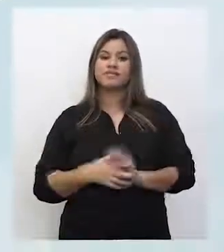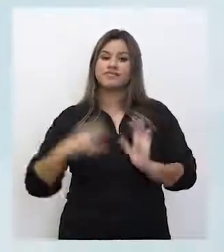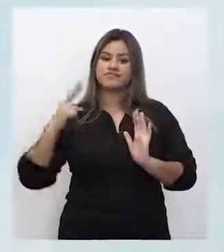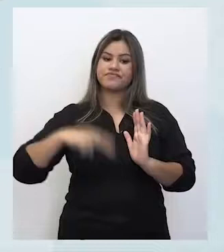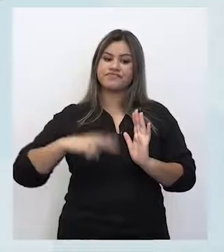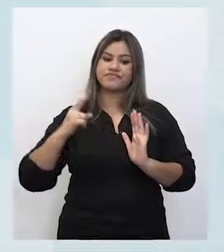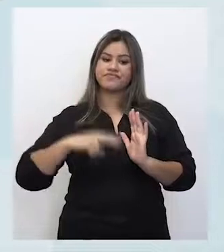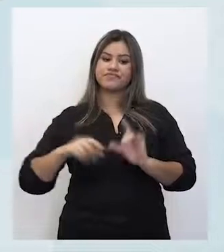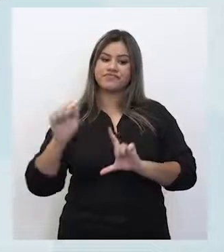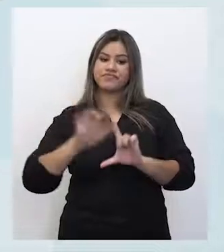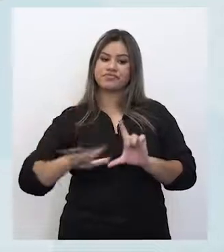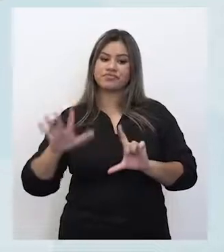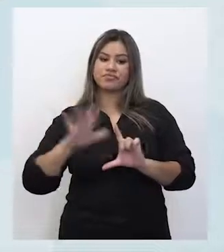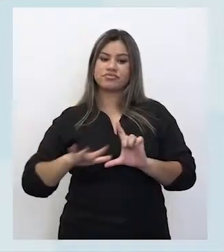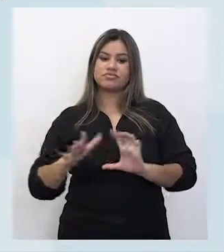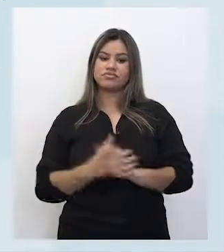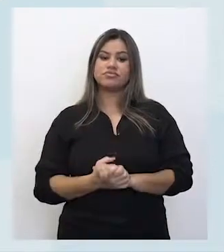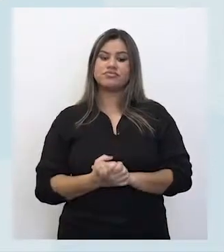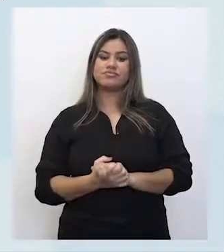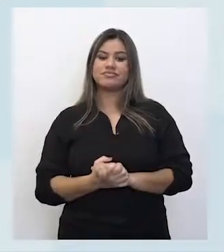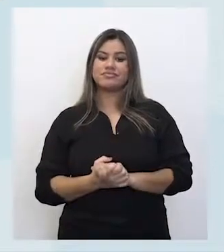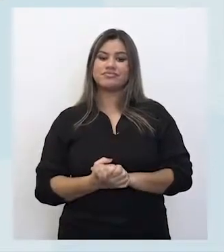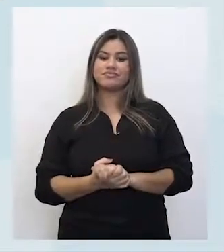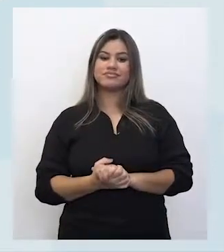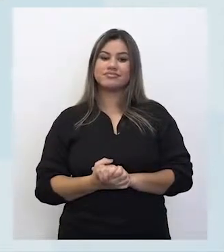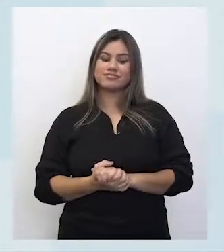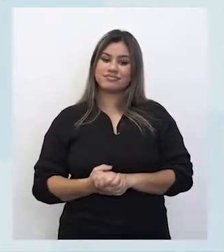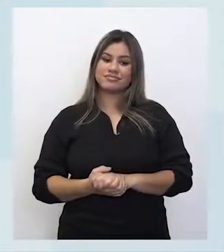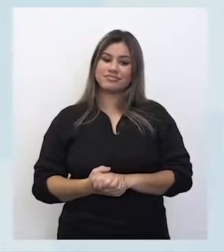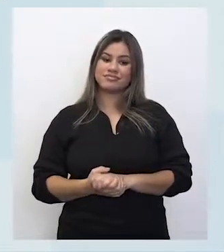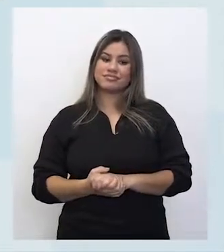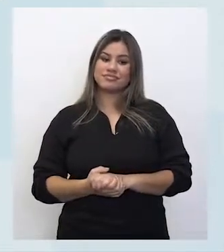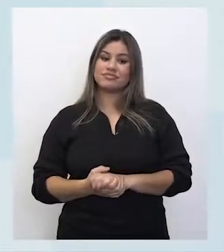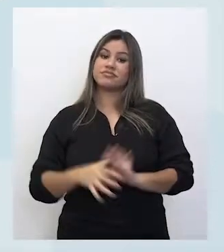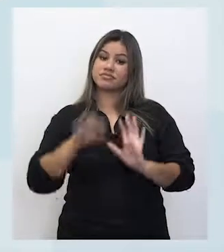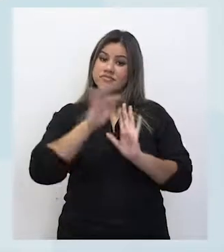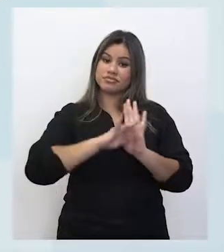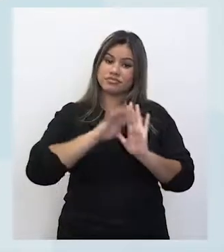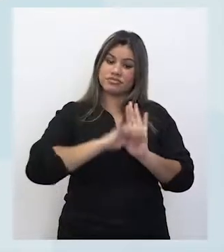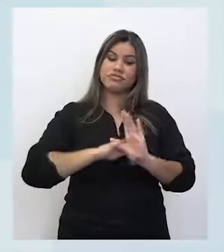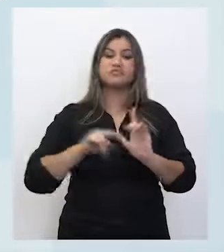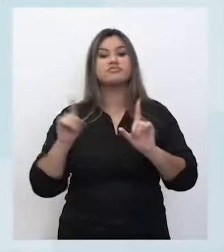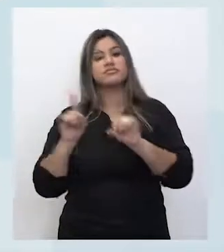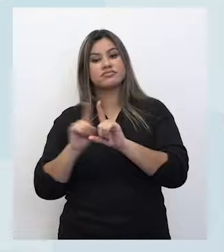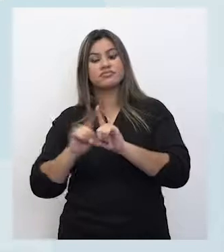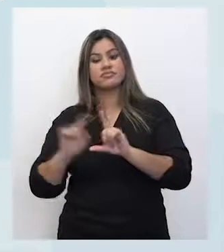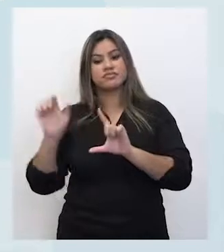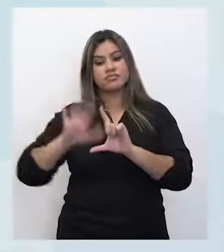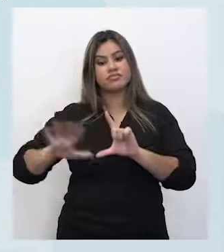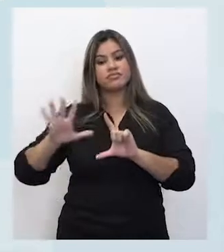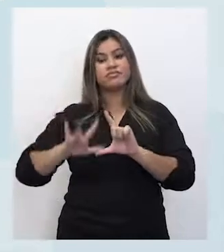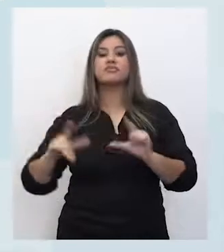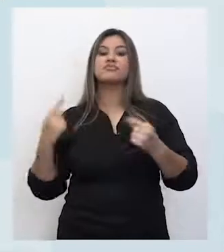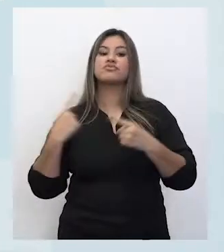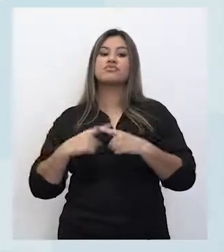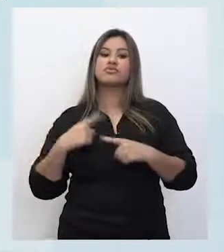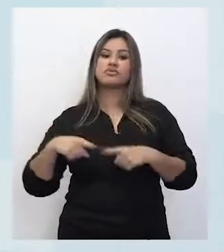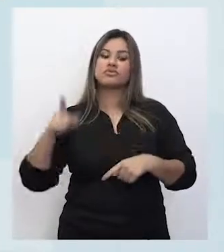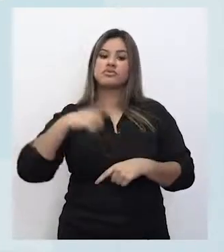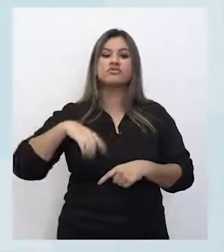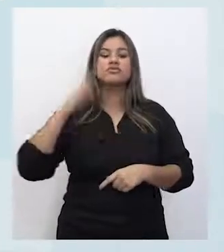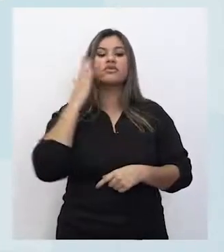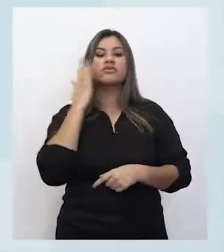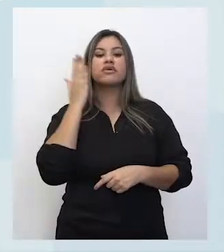leitura de imagens, porque é sempre assim que o material trabalha. Tem um texto, mas também tem as imagens, porque a gente sabe, né,